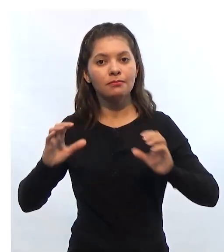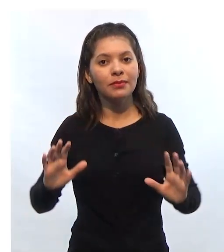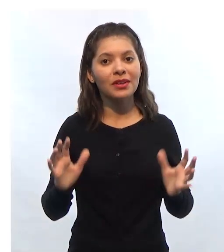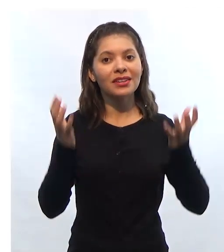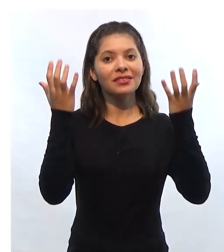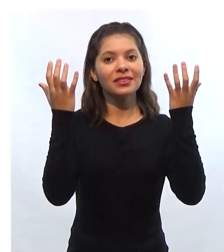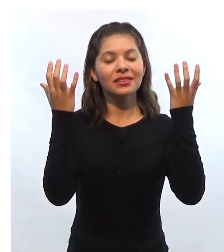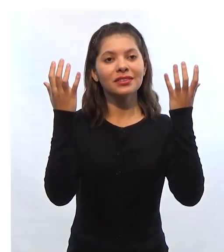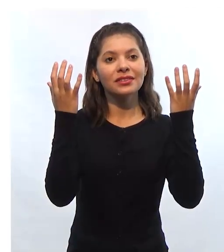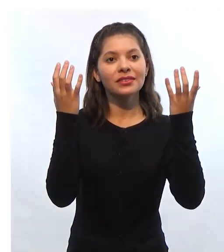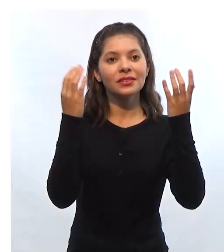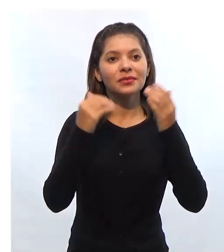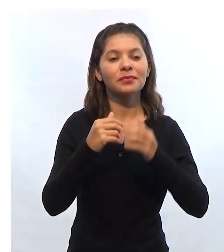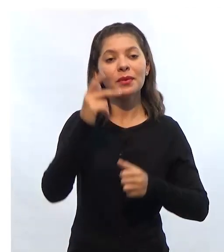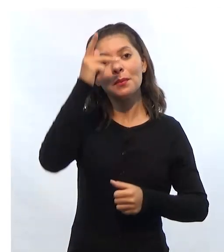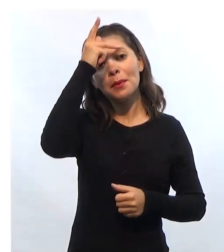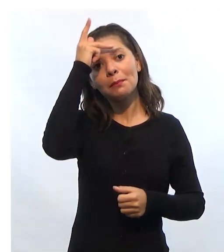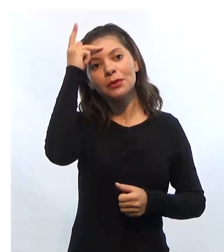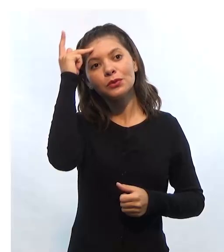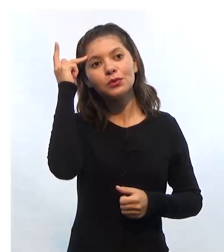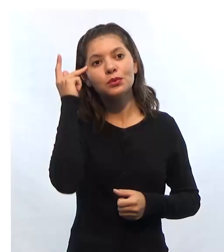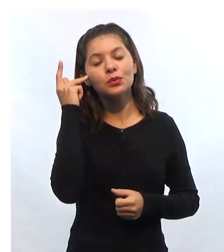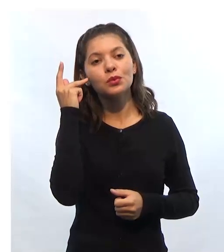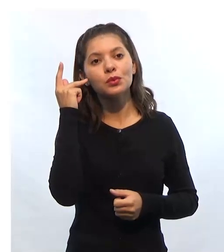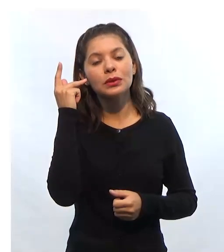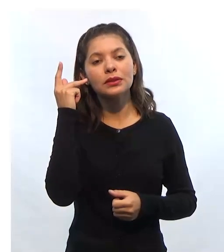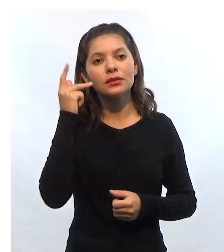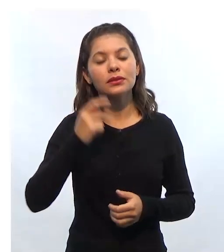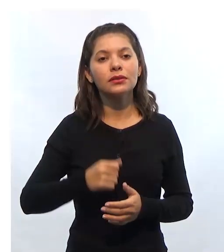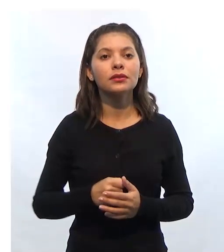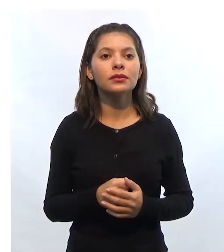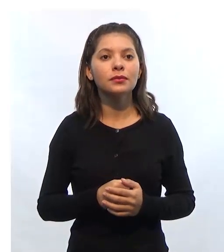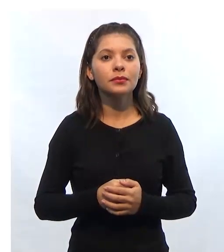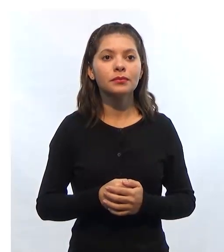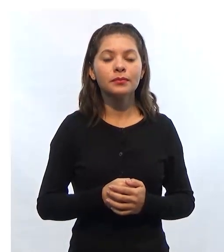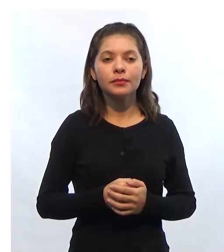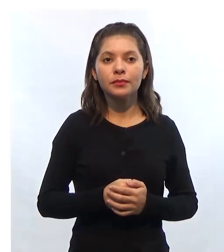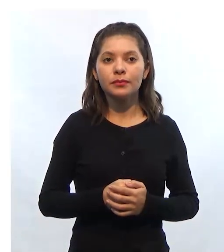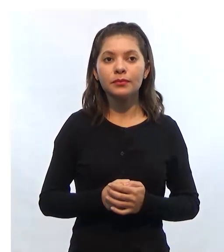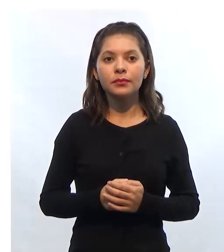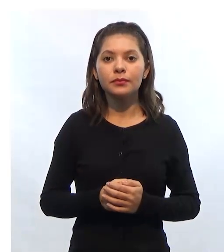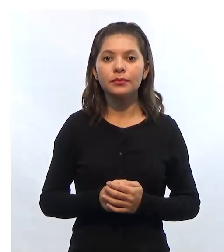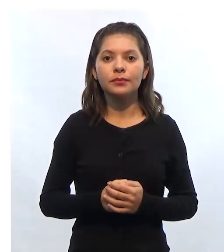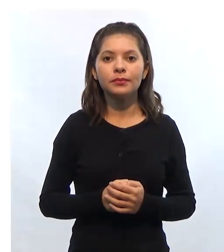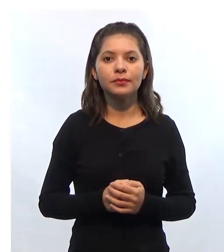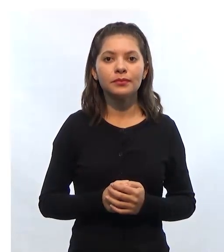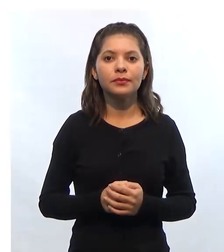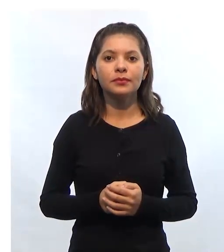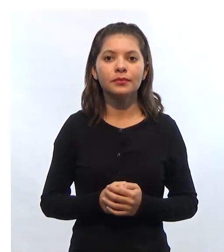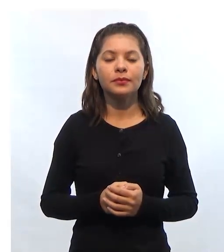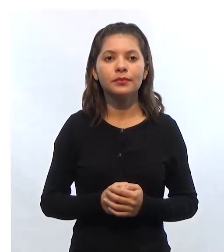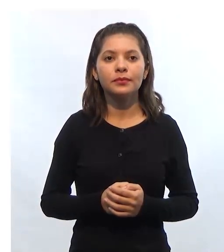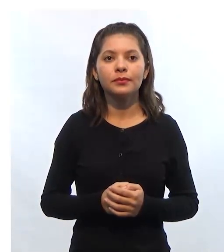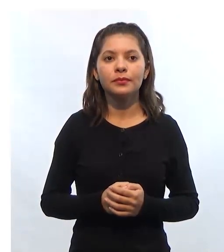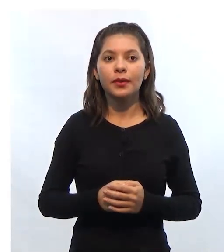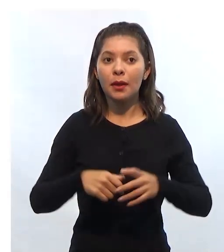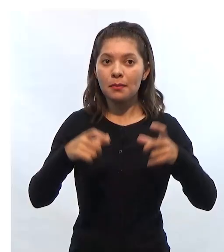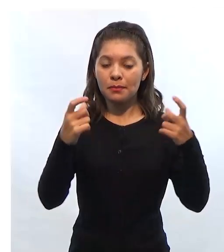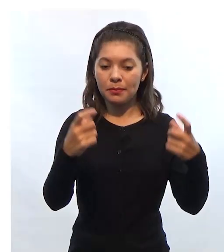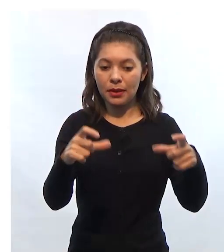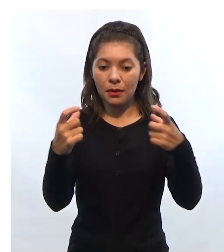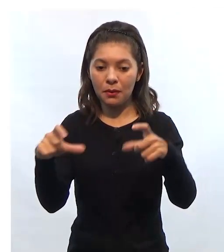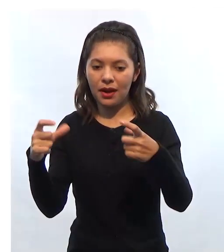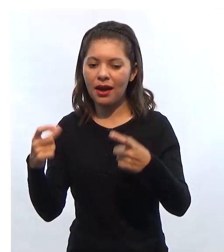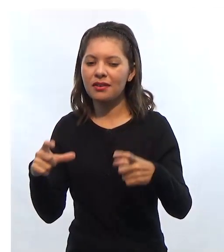evento. Para pessoas, então tem o marketing pessoal também. Para lugares,